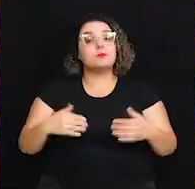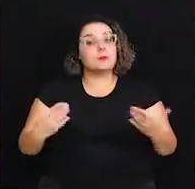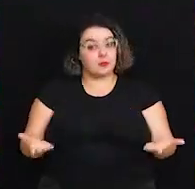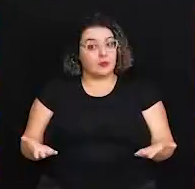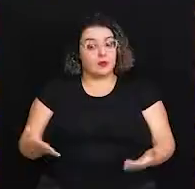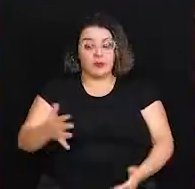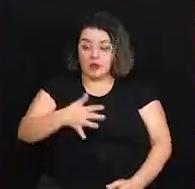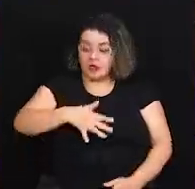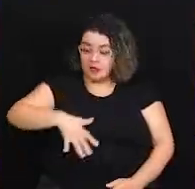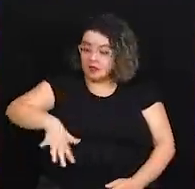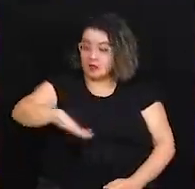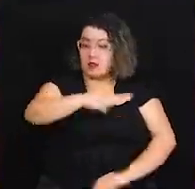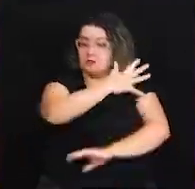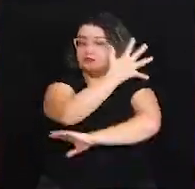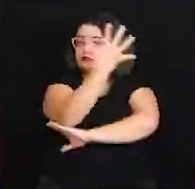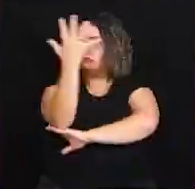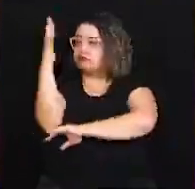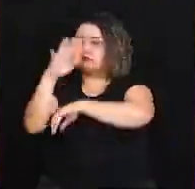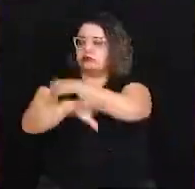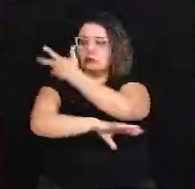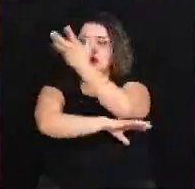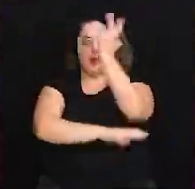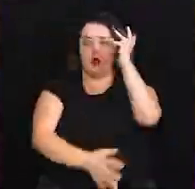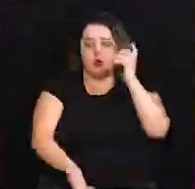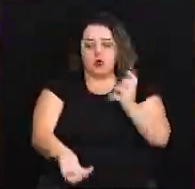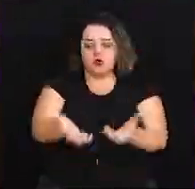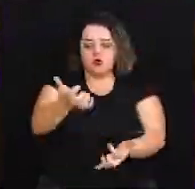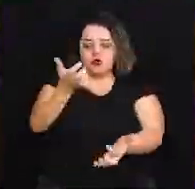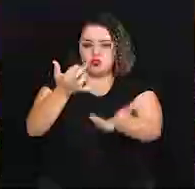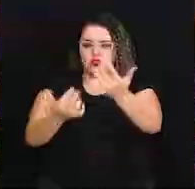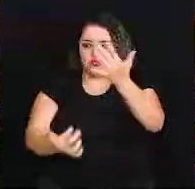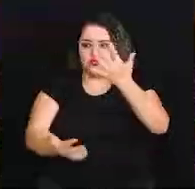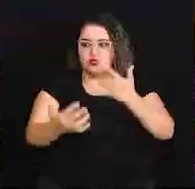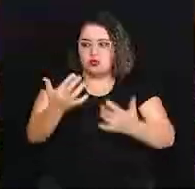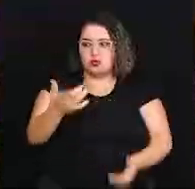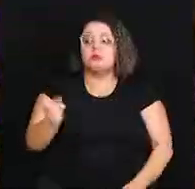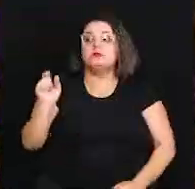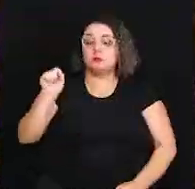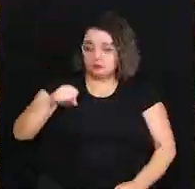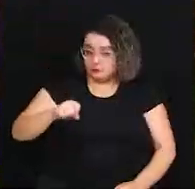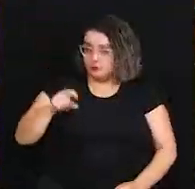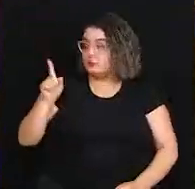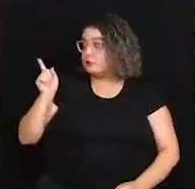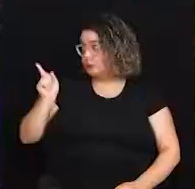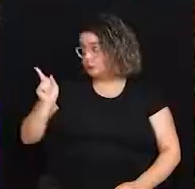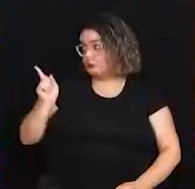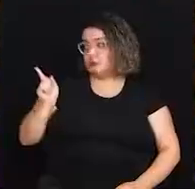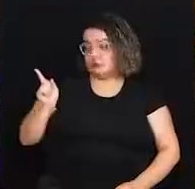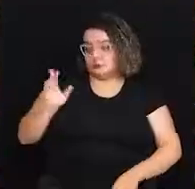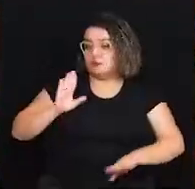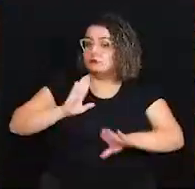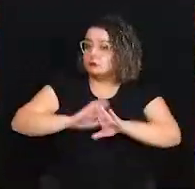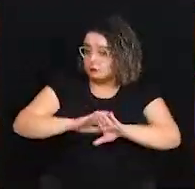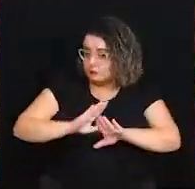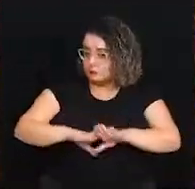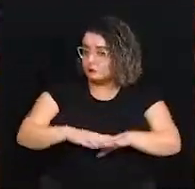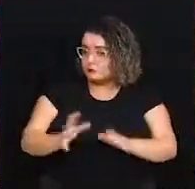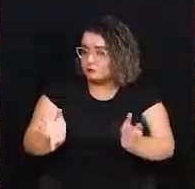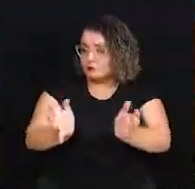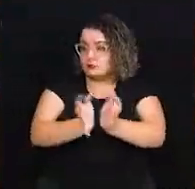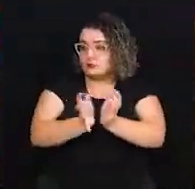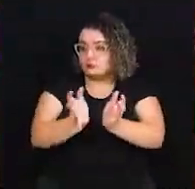Se essa área de mata estivesse pegando fogo, seria assim que brigadistas de incêndio iriam atuar, em